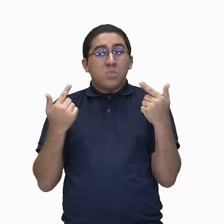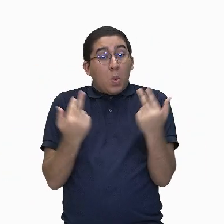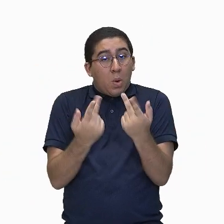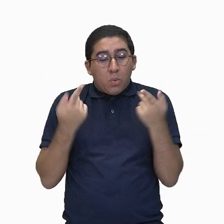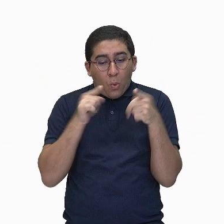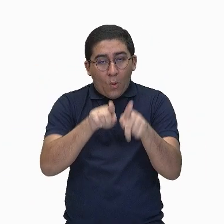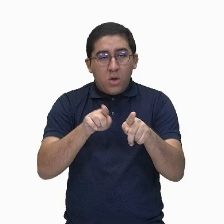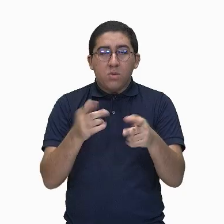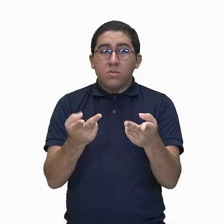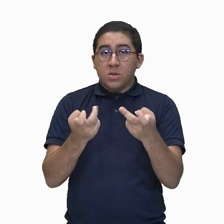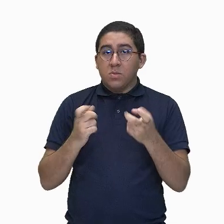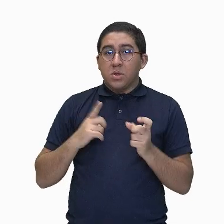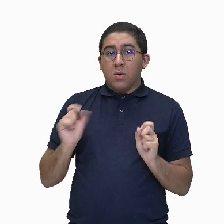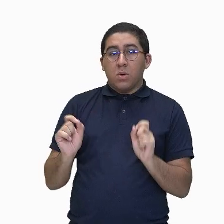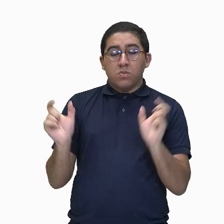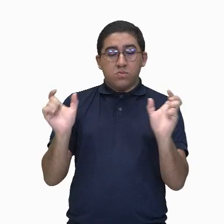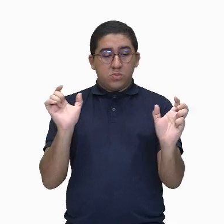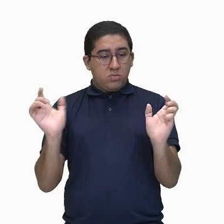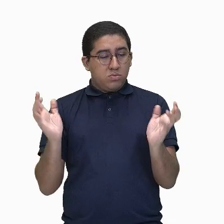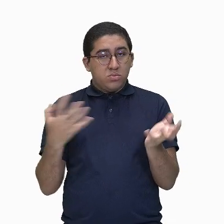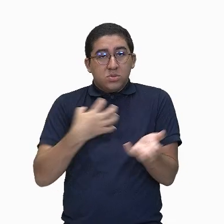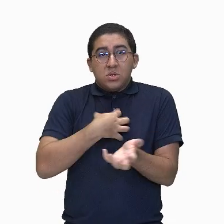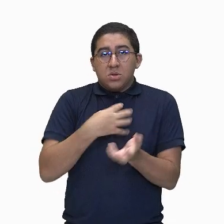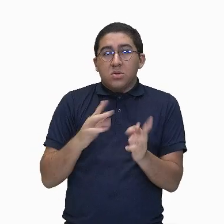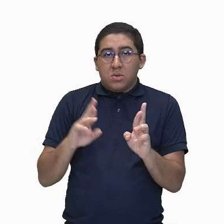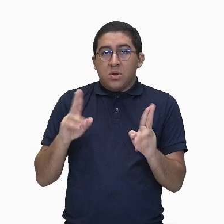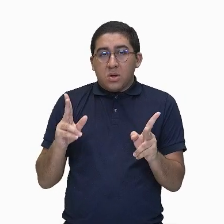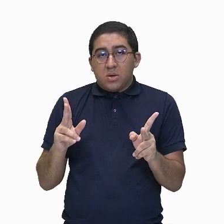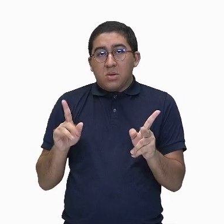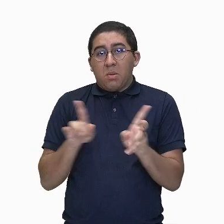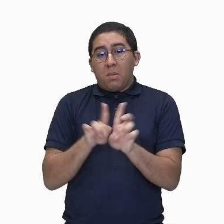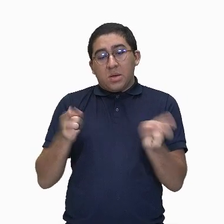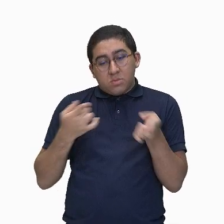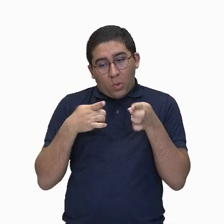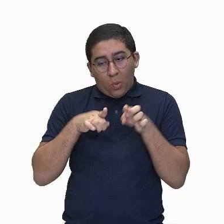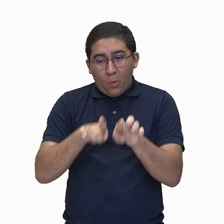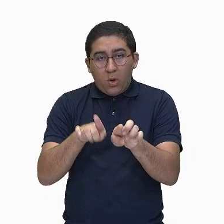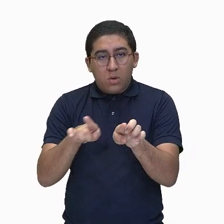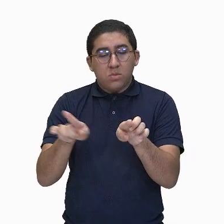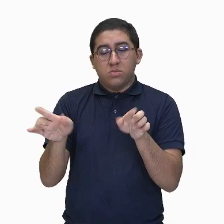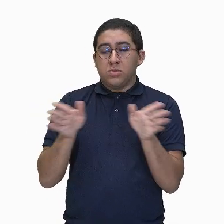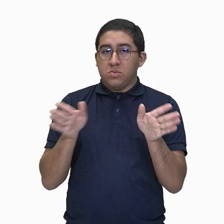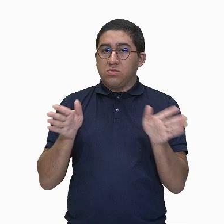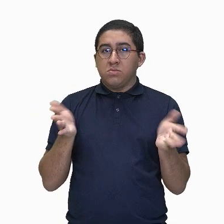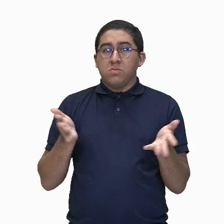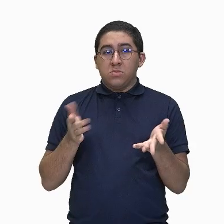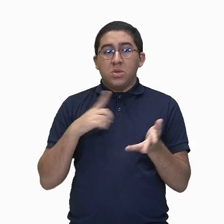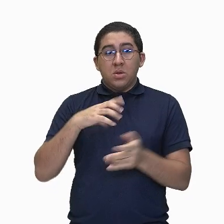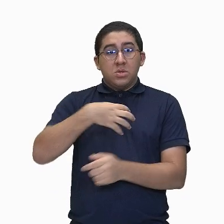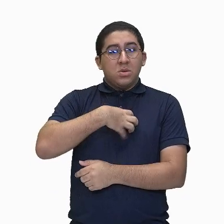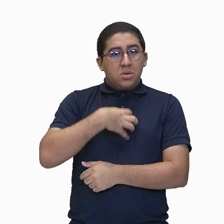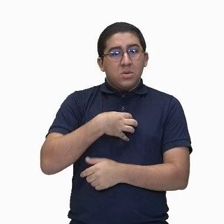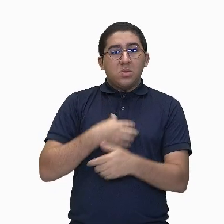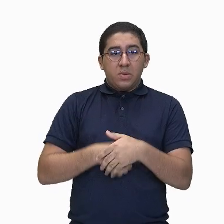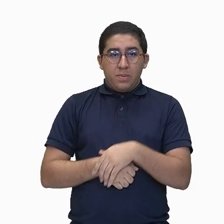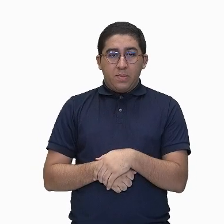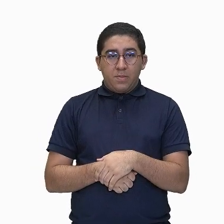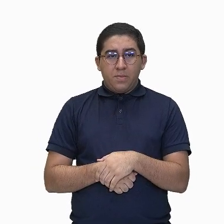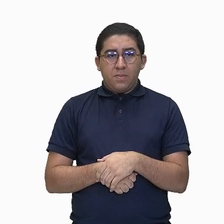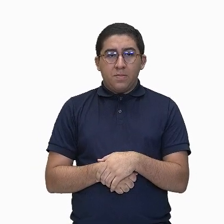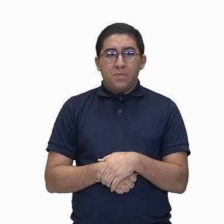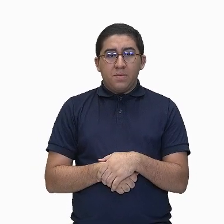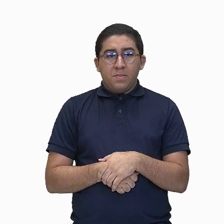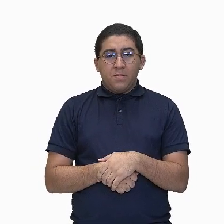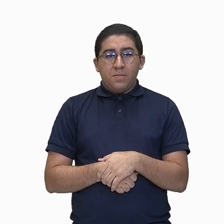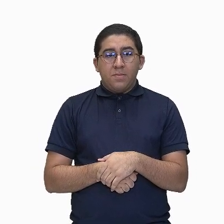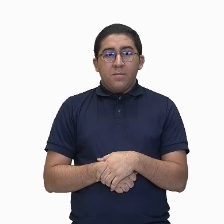de alternância aí, não é verdade? Então o efeito de sentido que essas conjunções estão